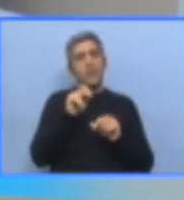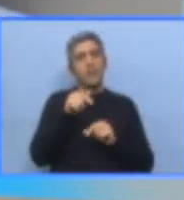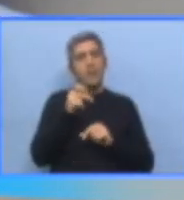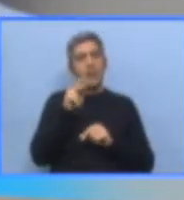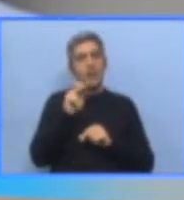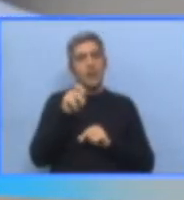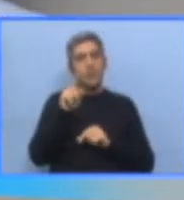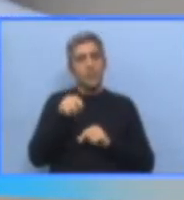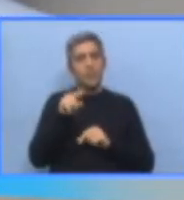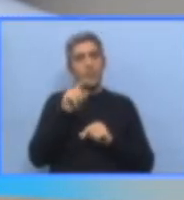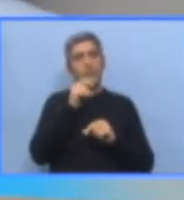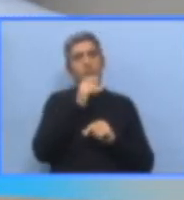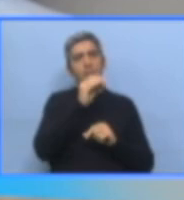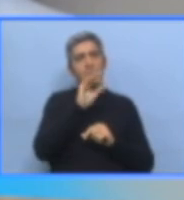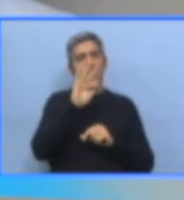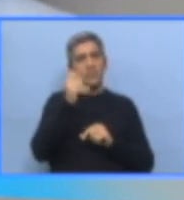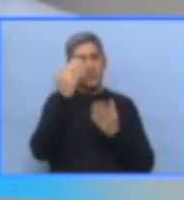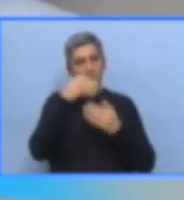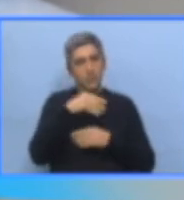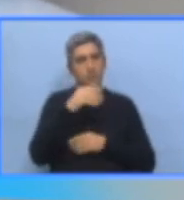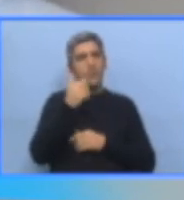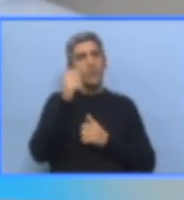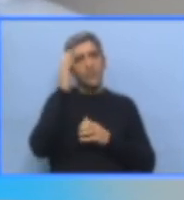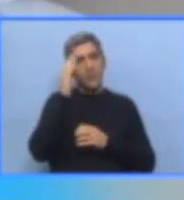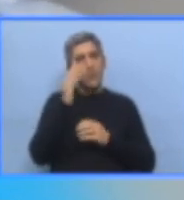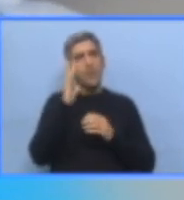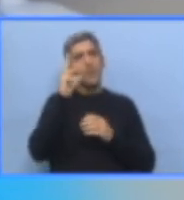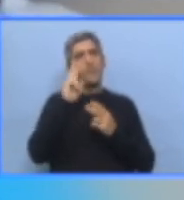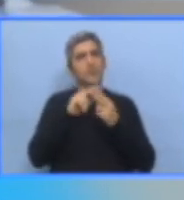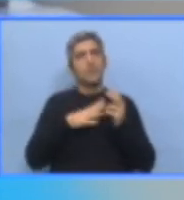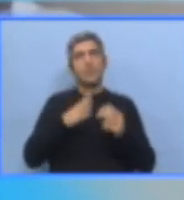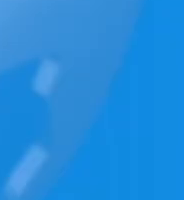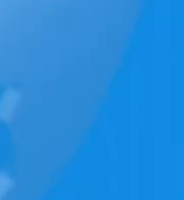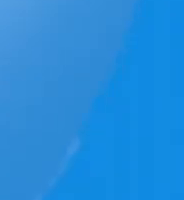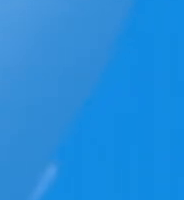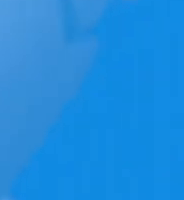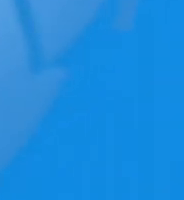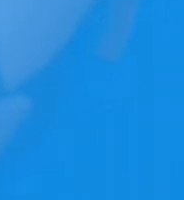1 pelas 22h45. Votos de boa tarde. Até amanhã, se Deus quiser.